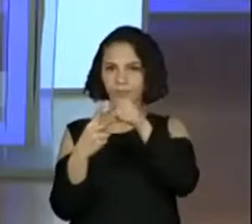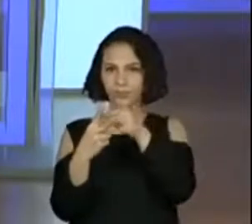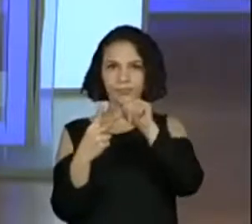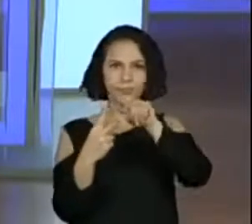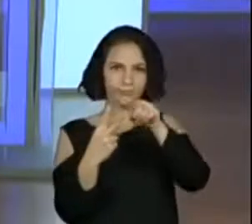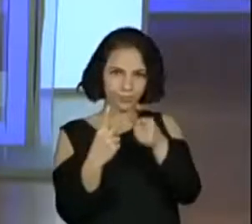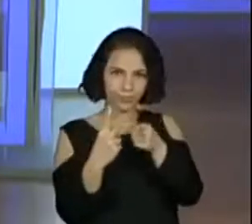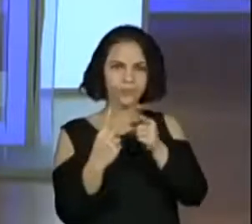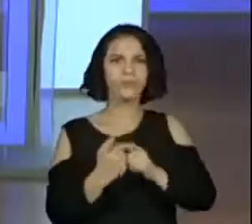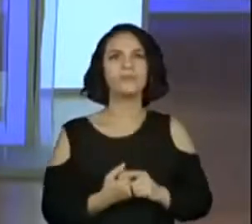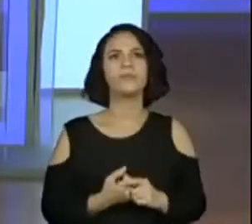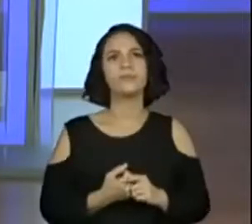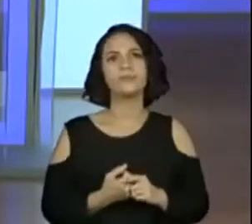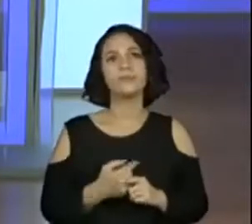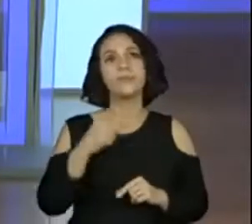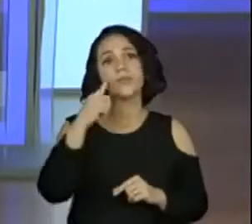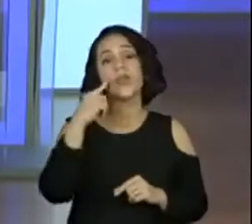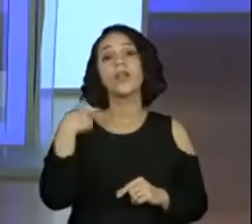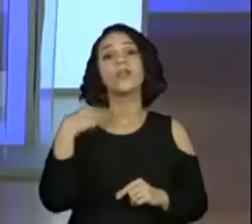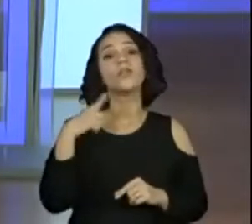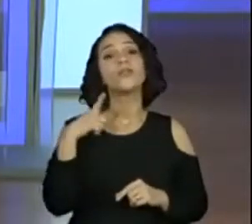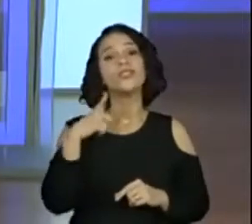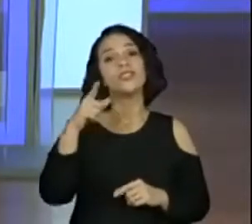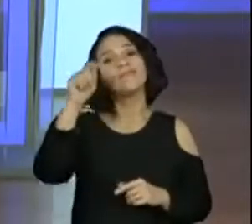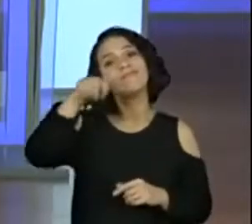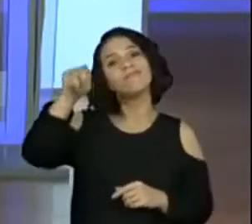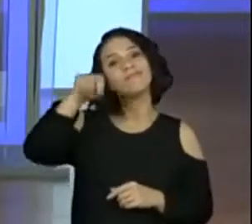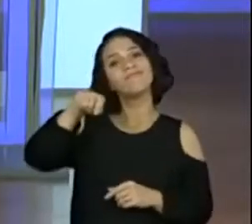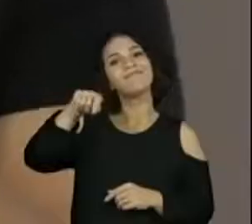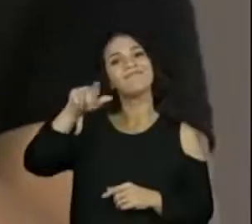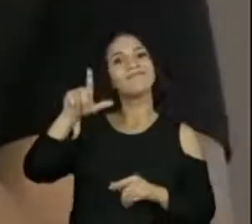essa caneta aqui, ó, de quadro branco,